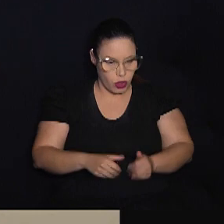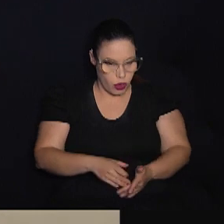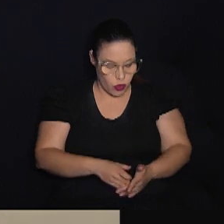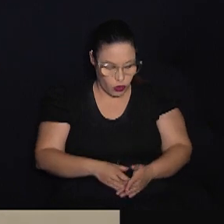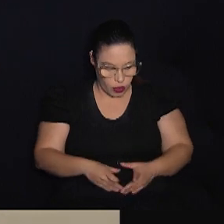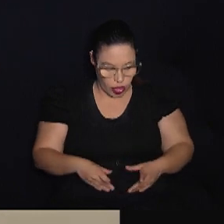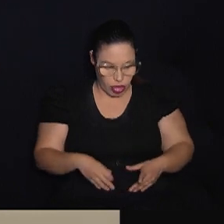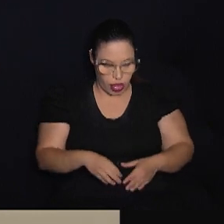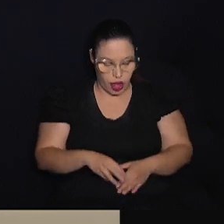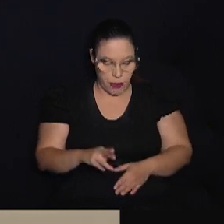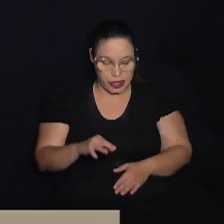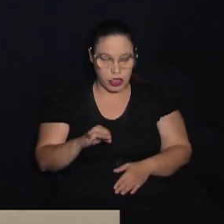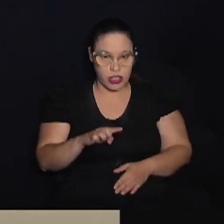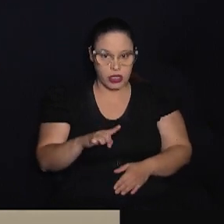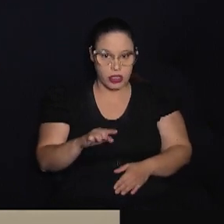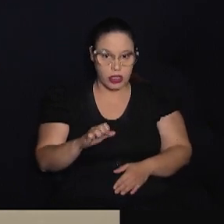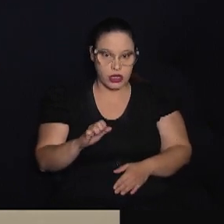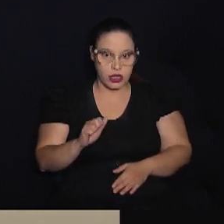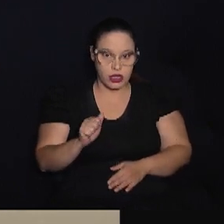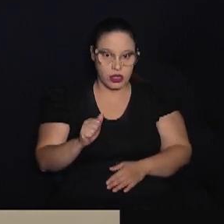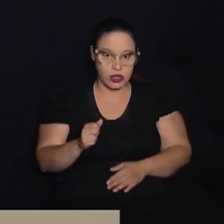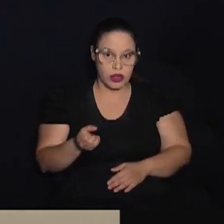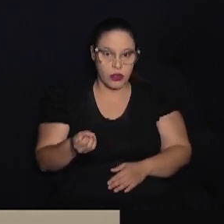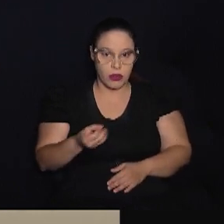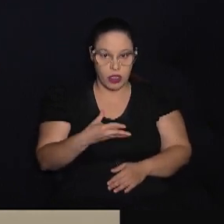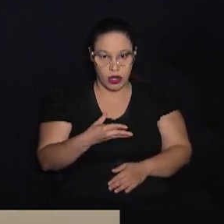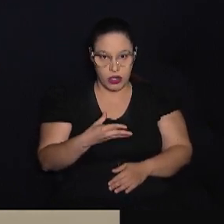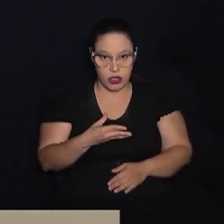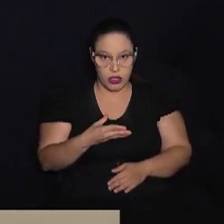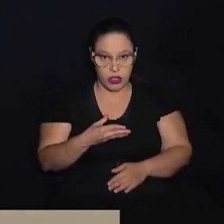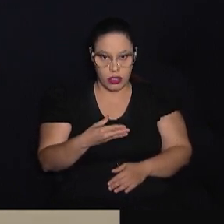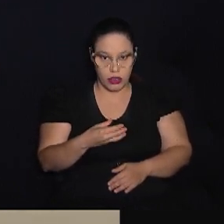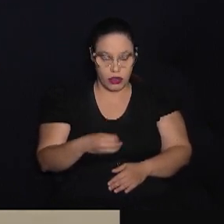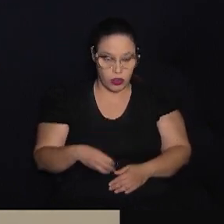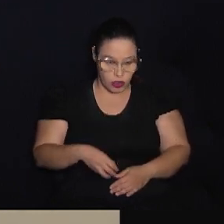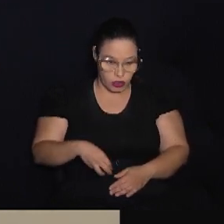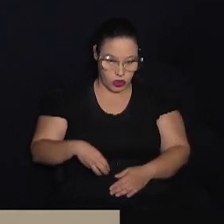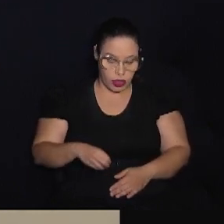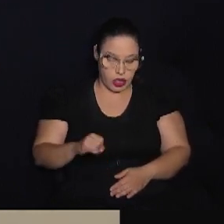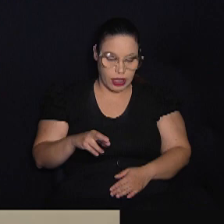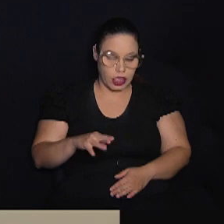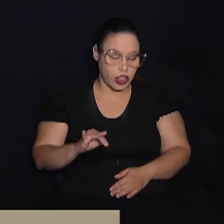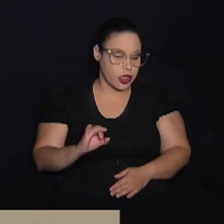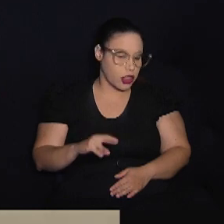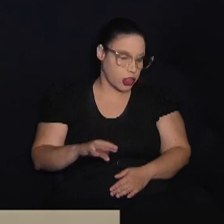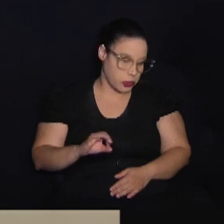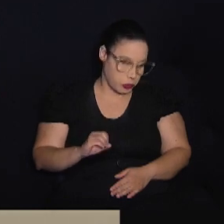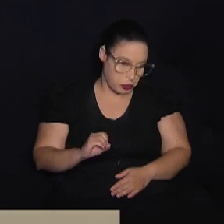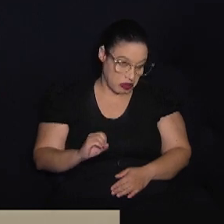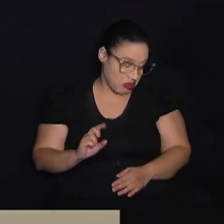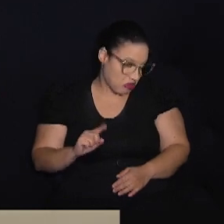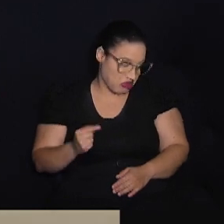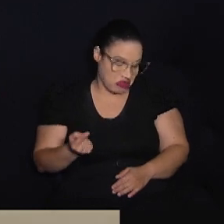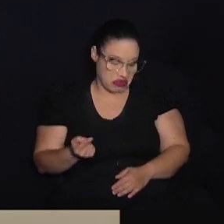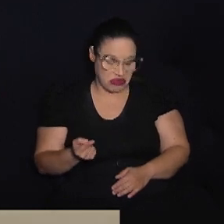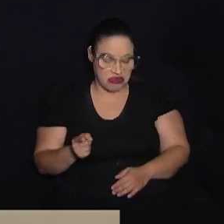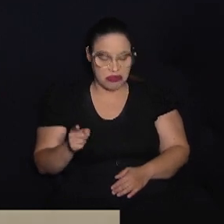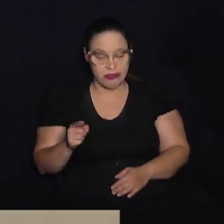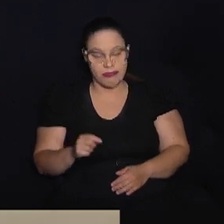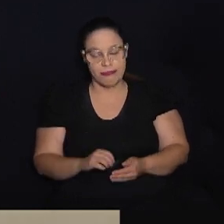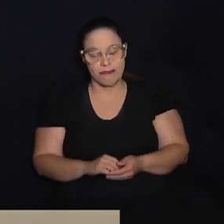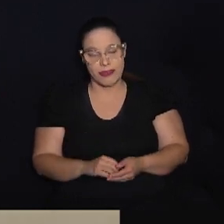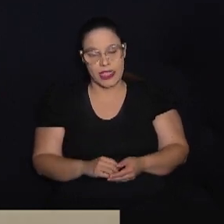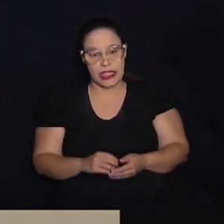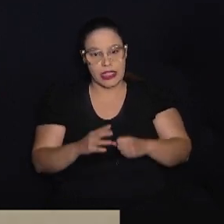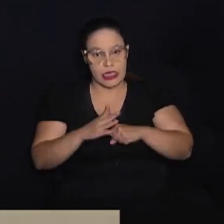bexiga. E aí, você tem que fazer uma nova bexiga com o intestino, com qualquer outro órgão, certo? E se a doença